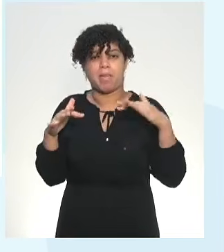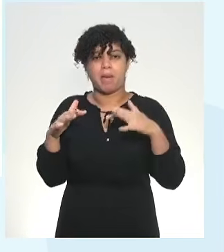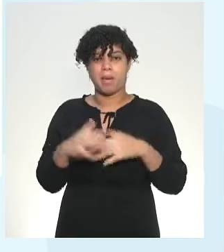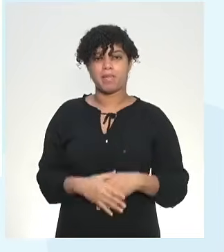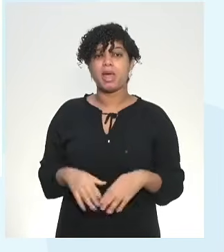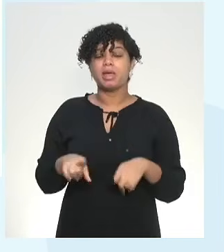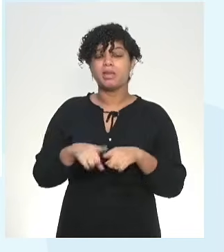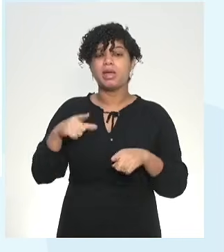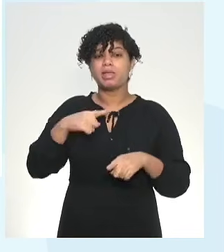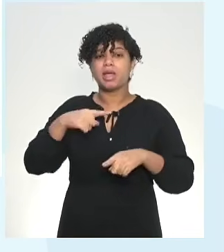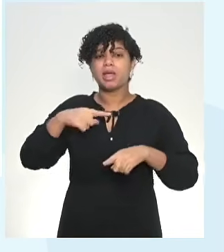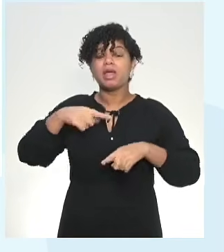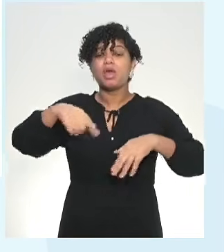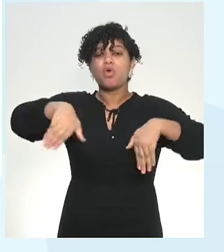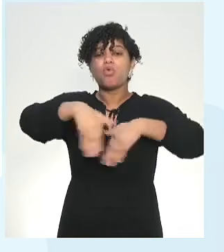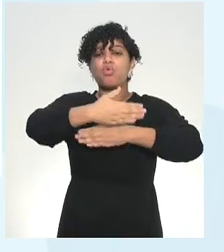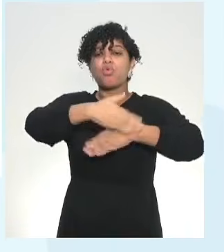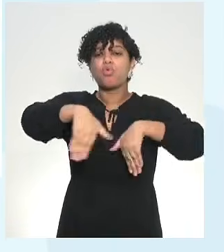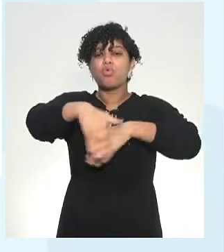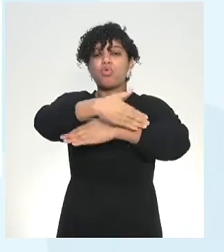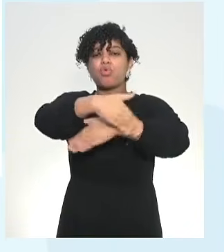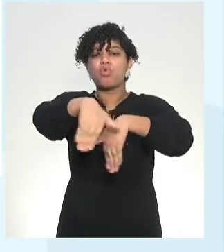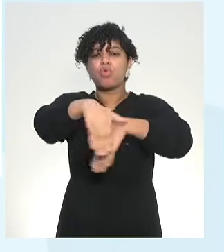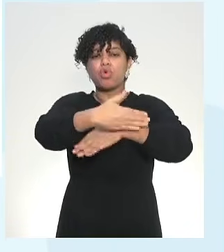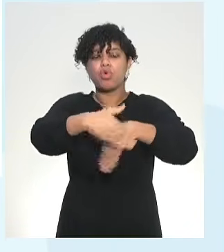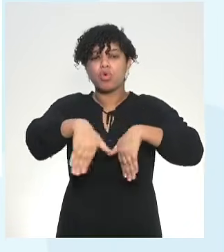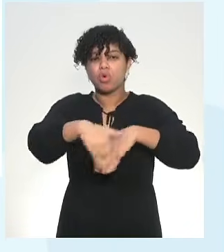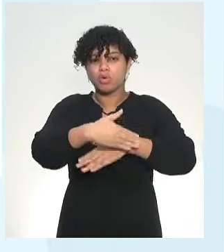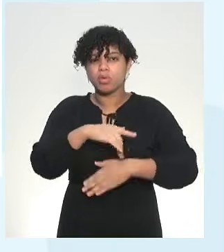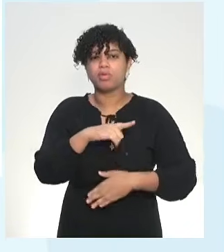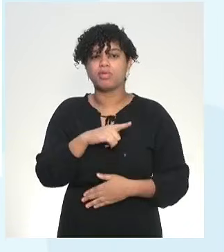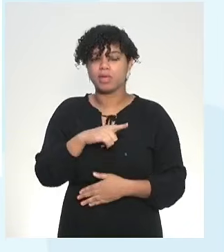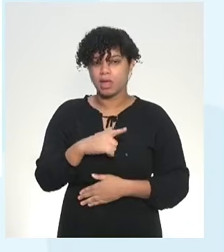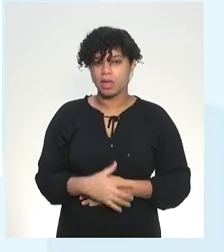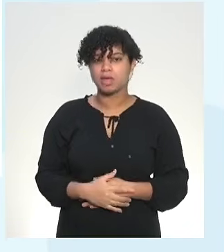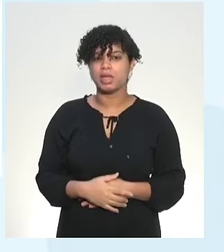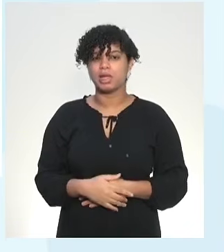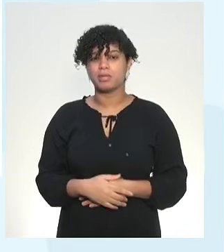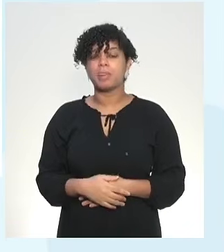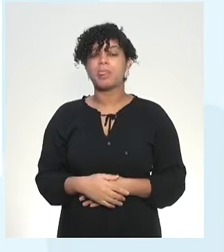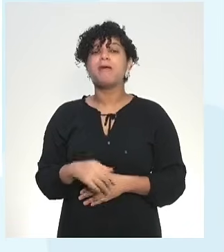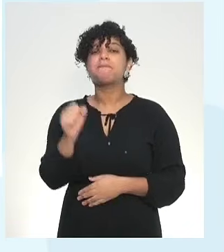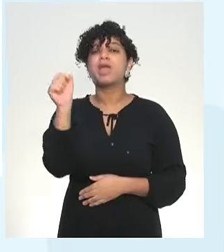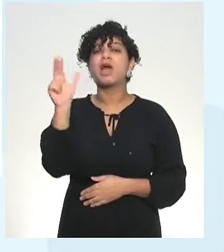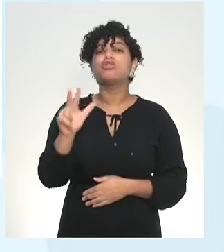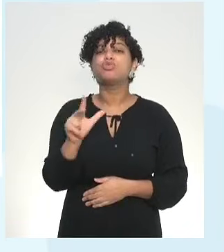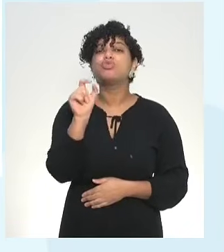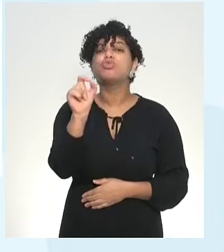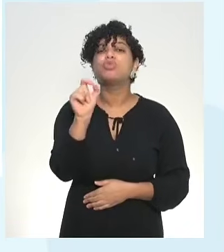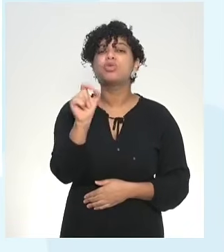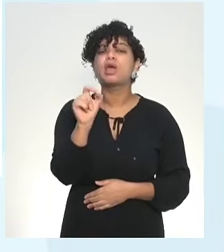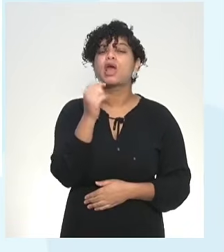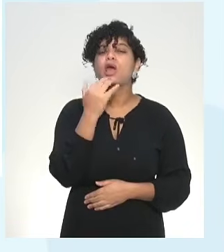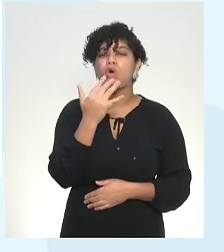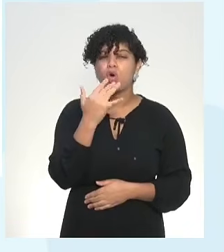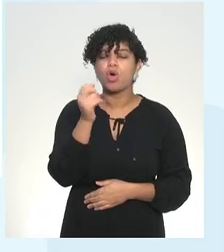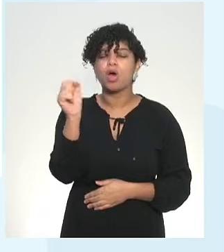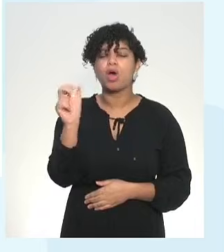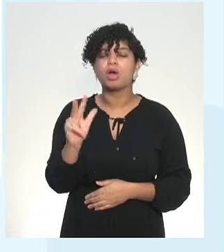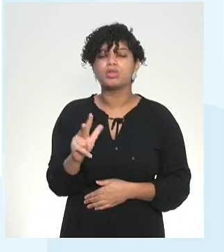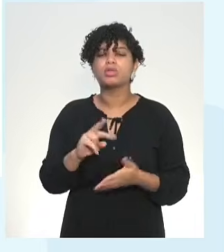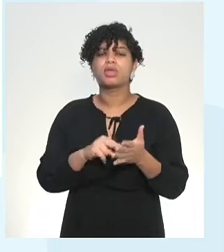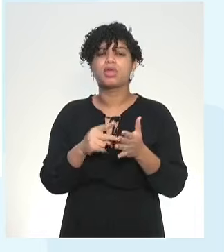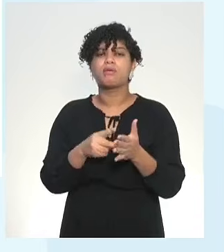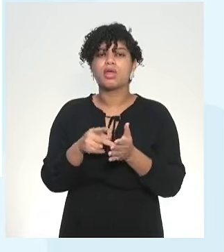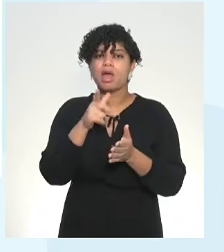rodovias, né? As azuis aí são os rios, né? Então, toda essa relação aí com o mapa de São Paulo, destacando essa área